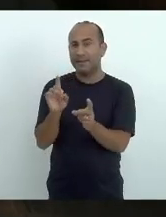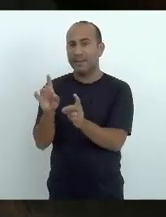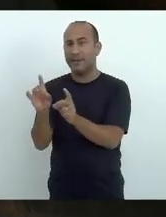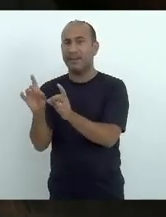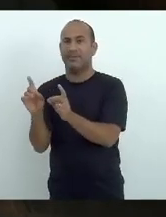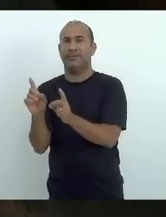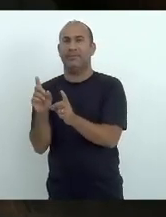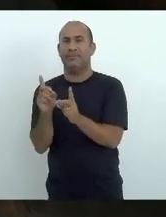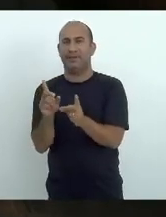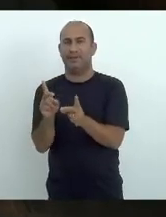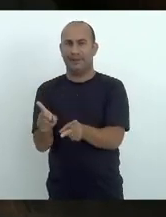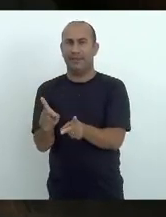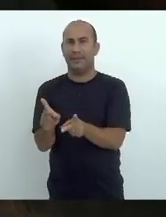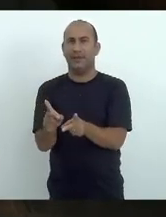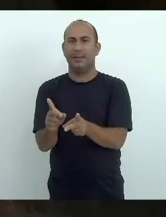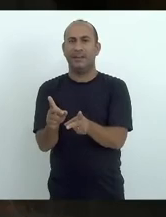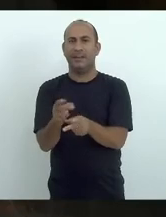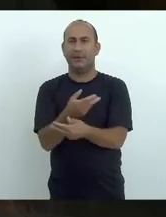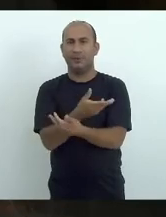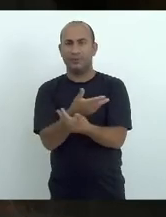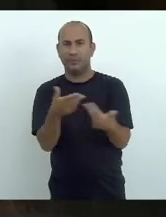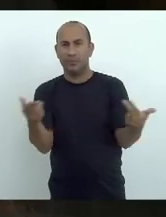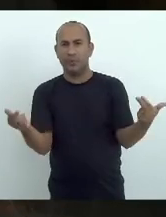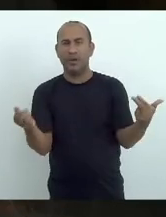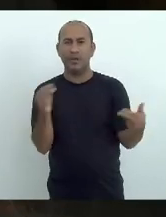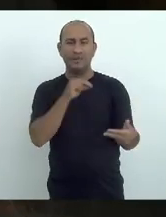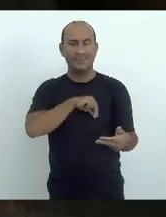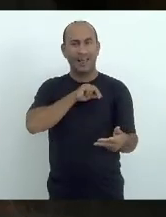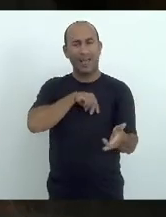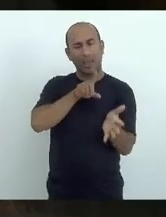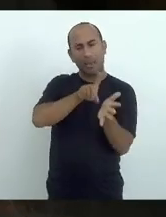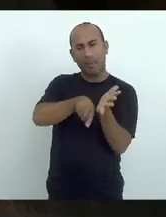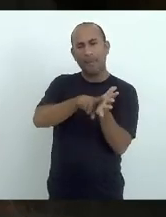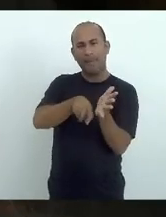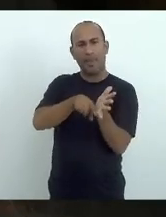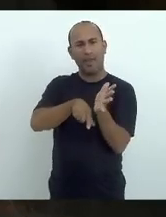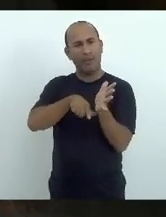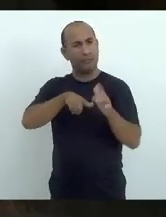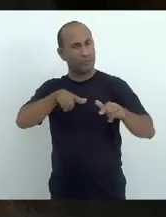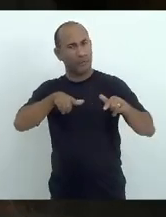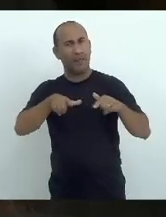gregos, reduzir os salários dos trabalhadores